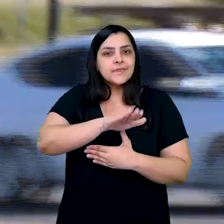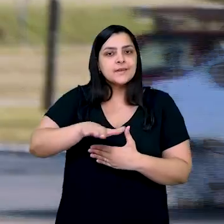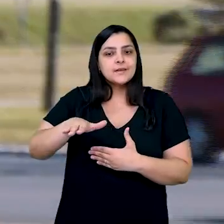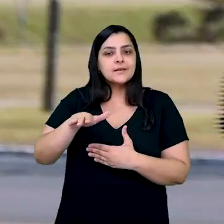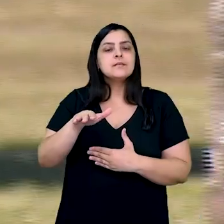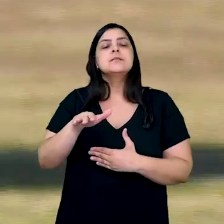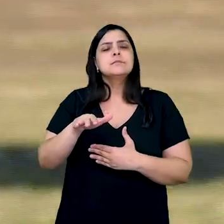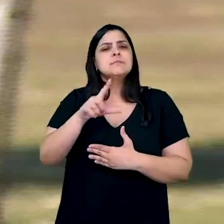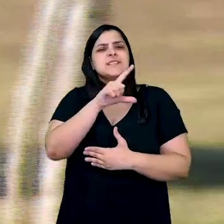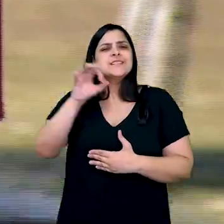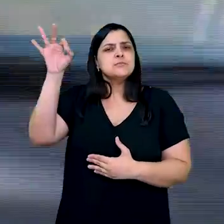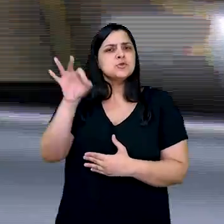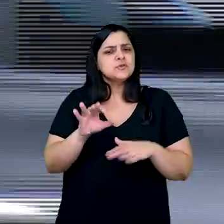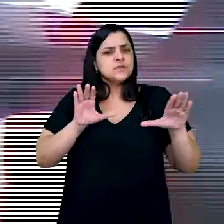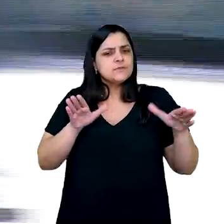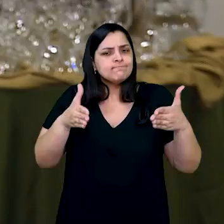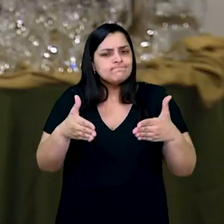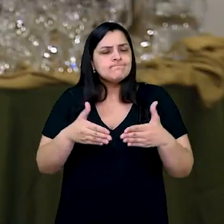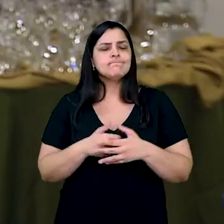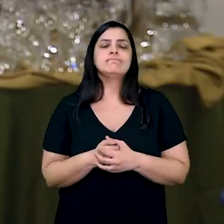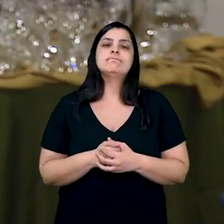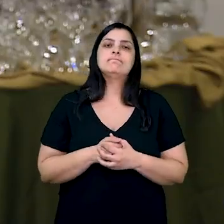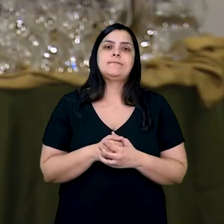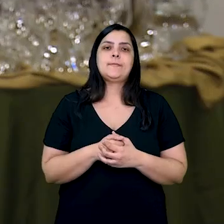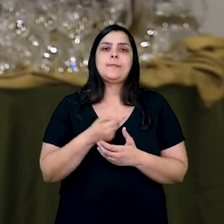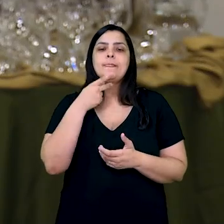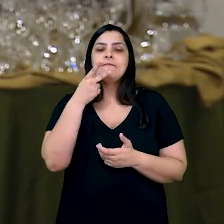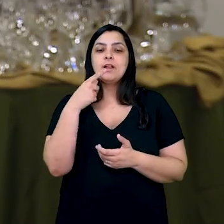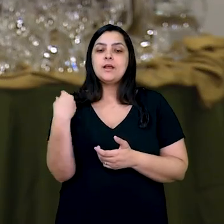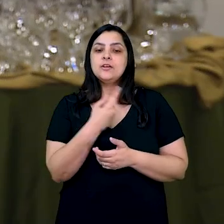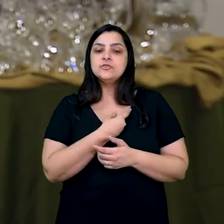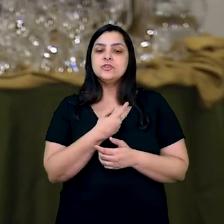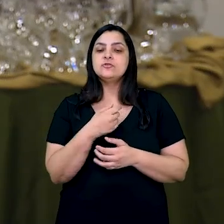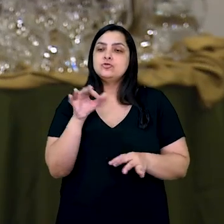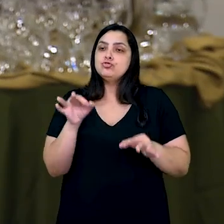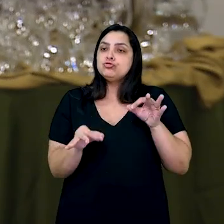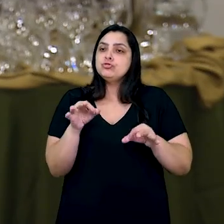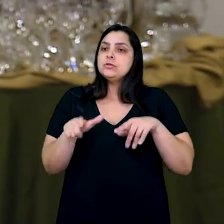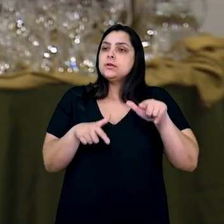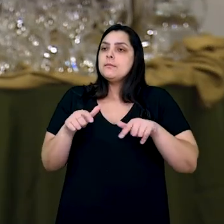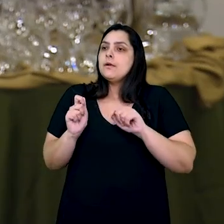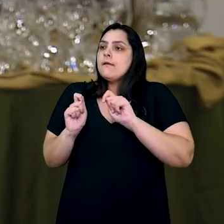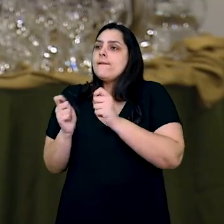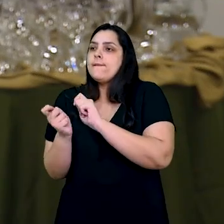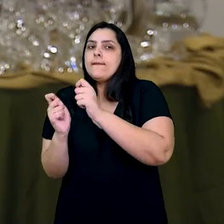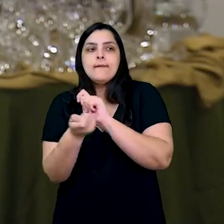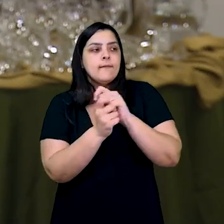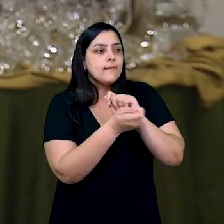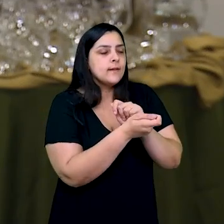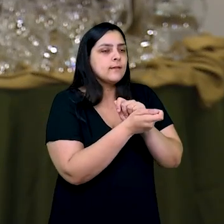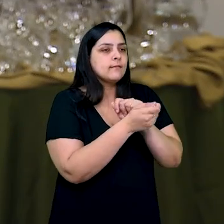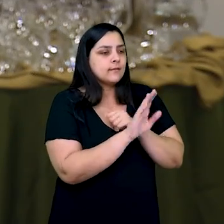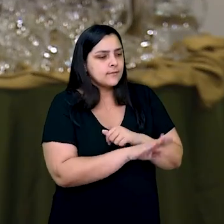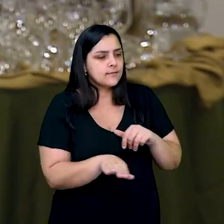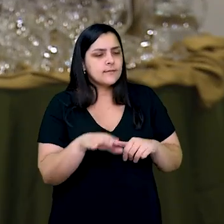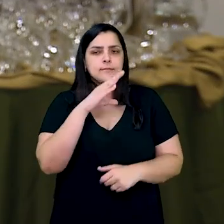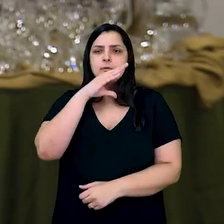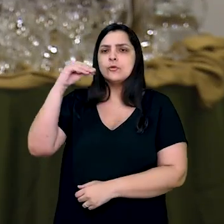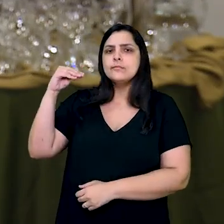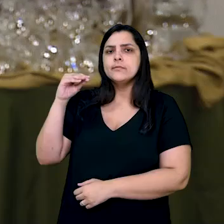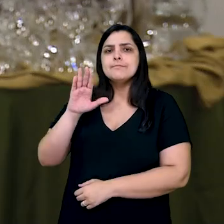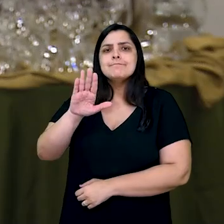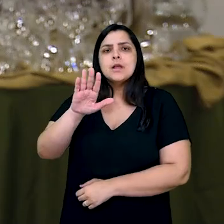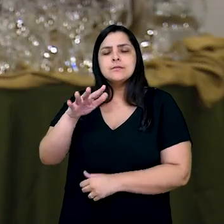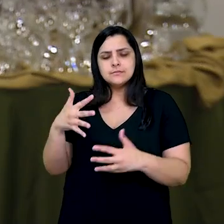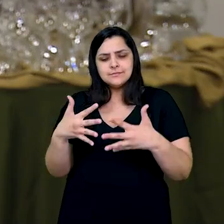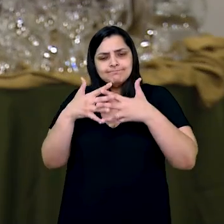das crianças em sua totalidade. Quando a gente fala que nós estamos adaptando a Justiça do Trabalho à criança e ao adolescente, eu